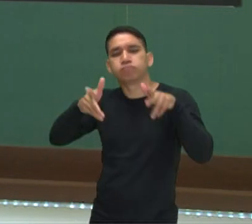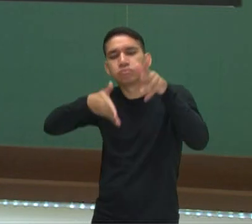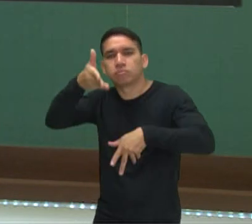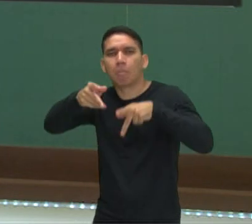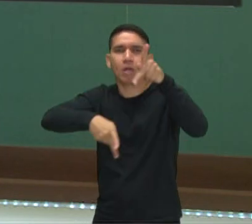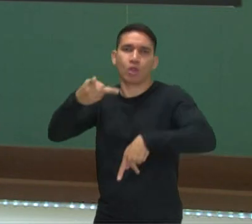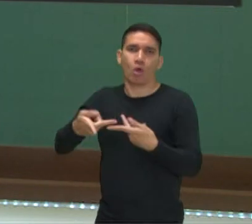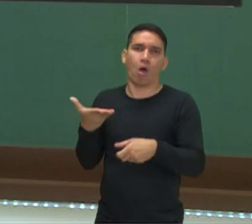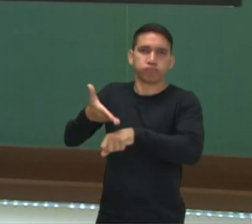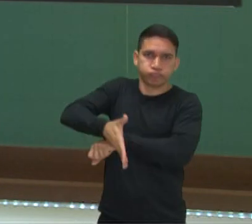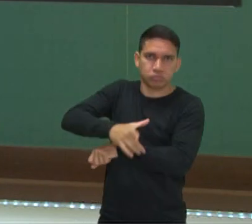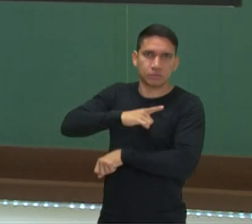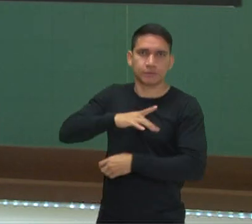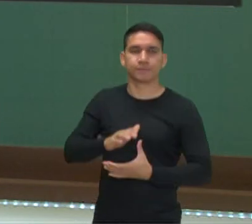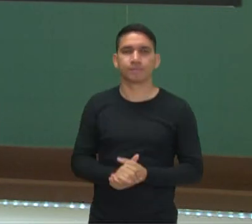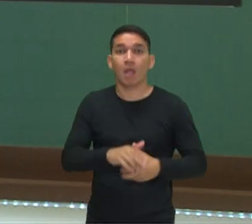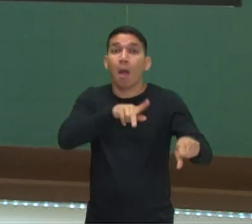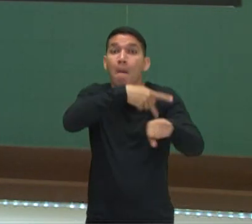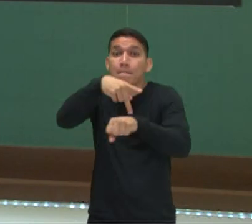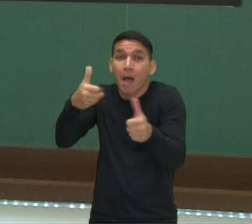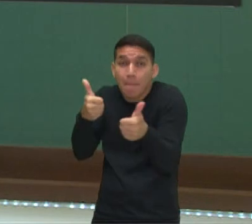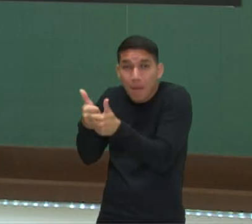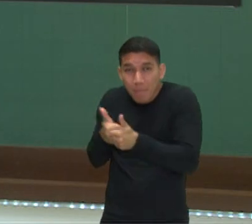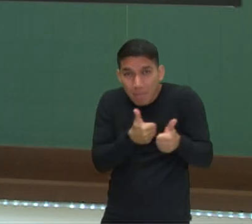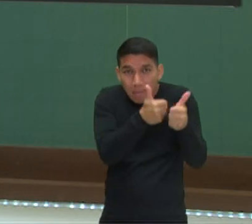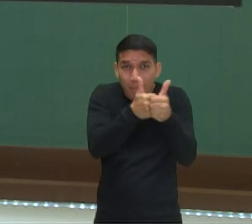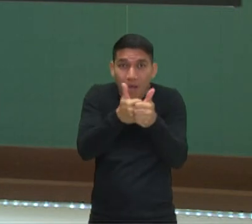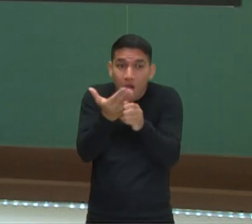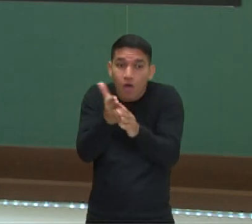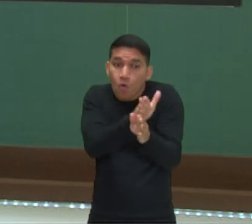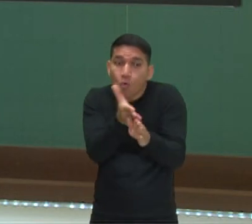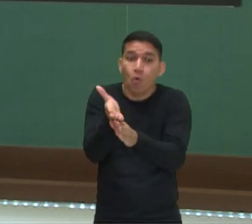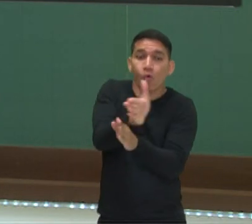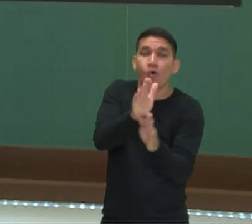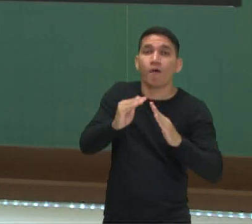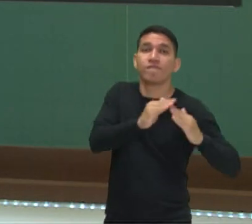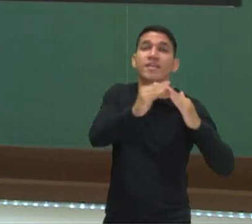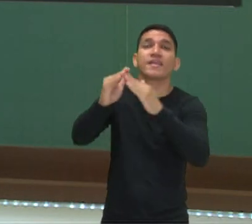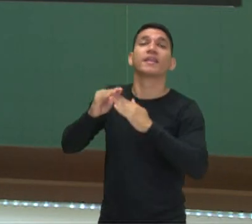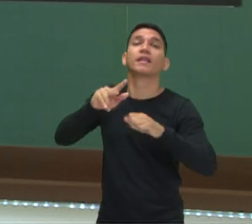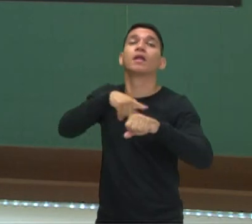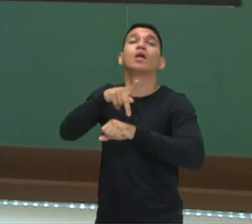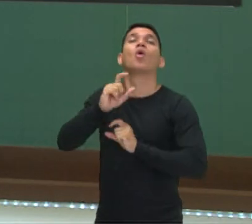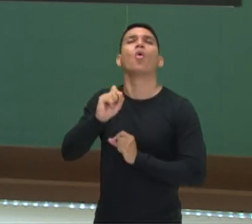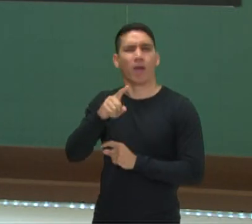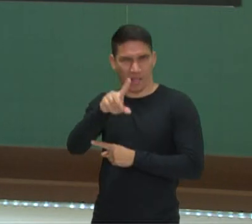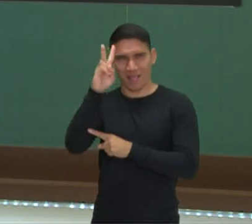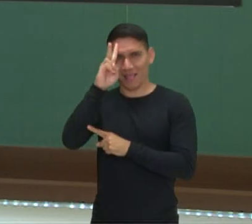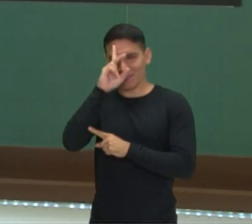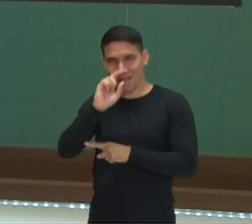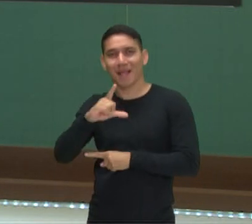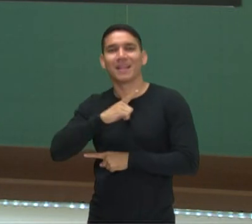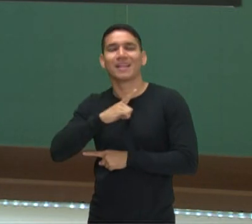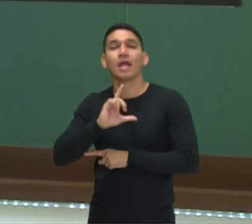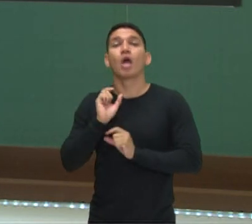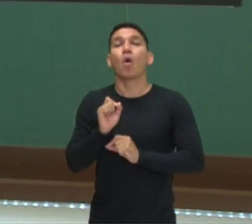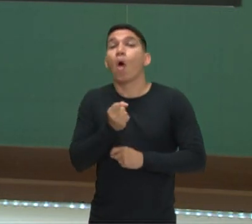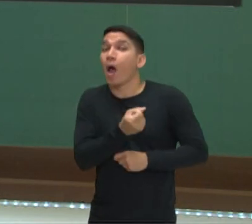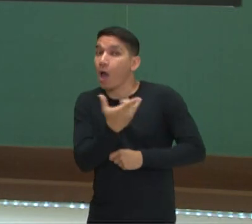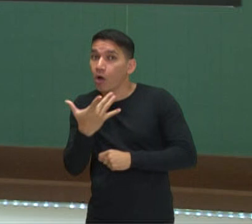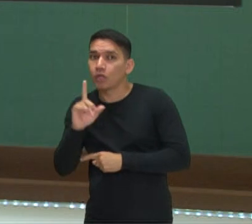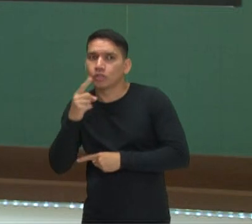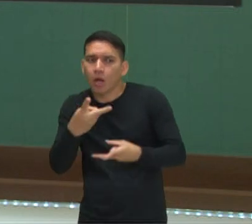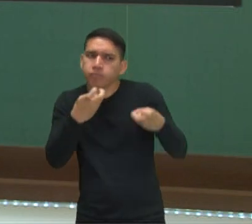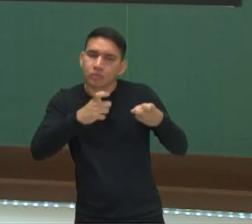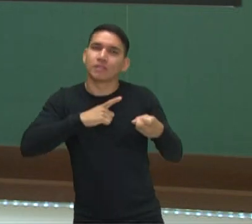de população. Países que a região norte faz fronteira. Então, lembrando que são aqueles onde a gente vai